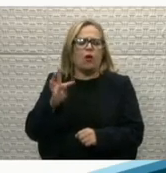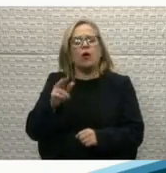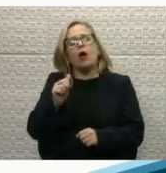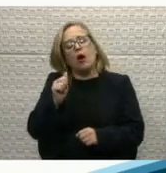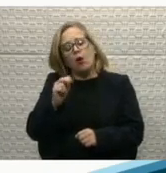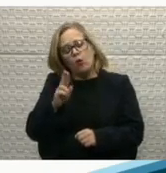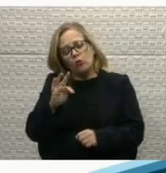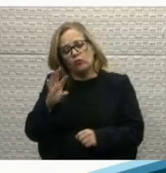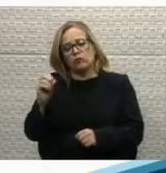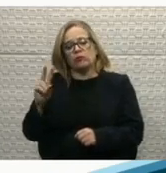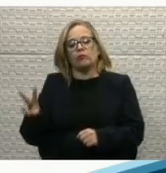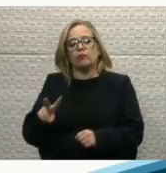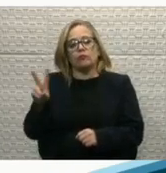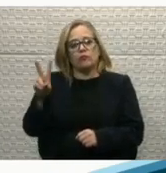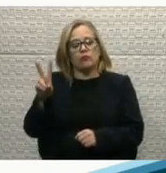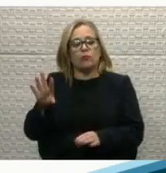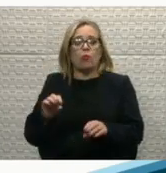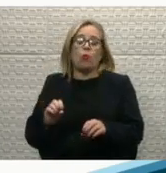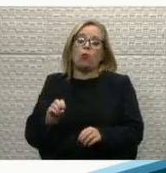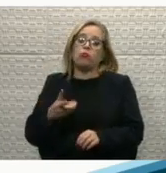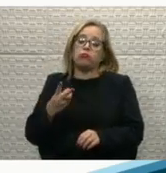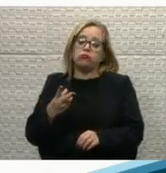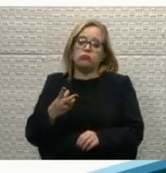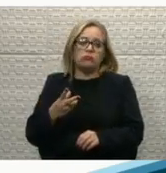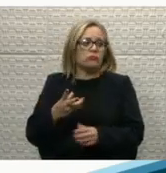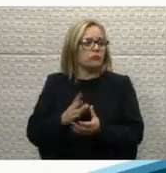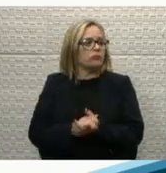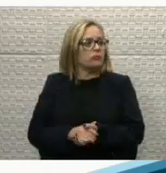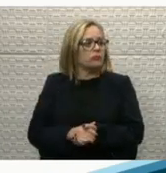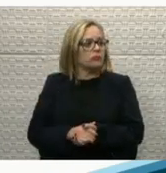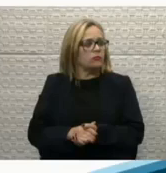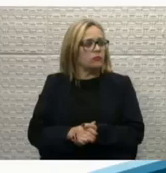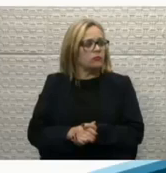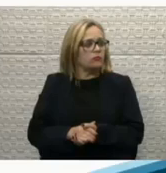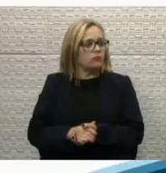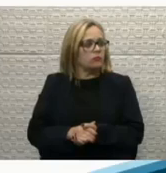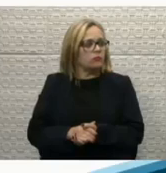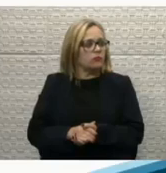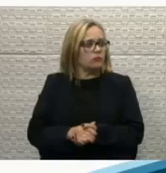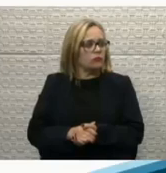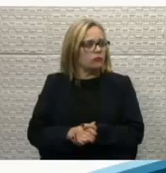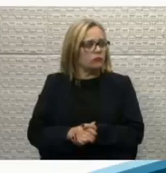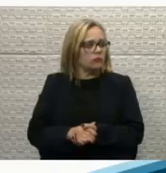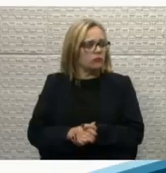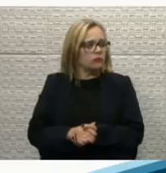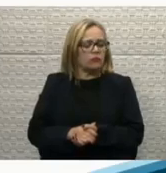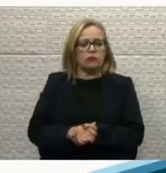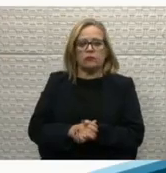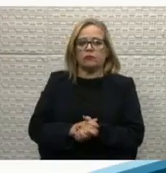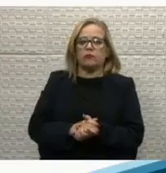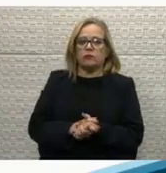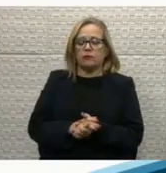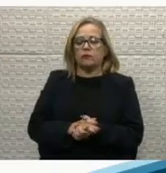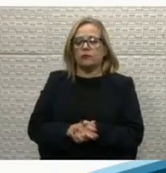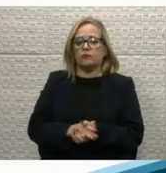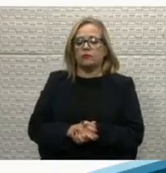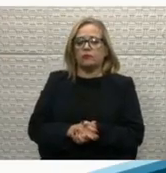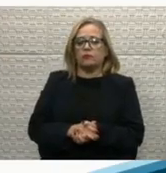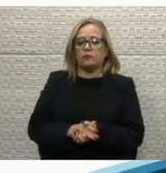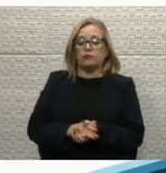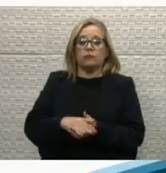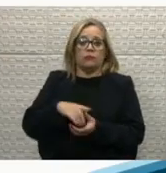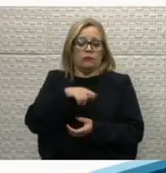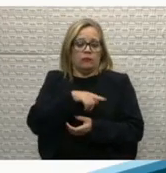dimensões dos espaços. Ou também não pode admitir nenhum autovalor. Aqui nós temos